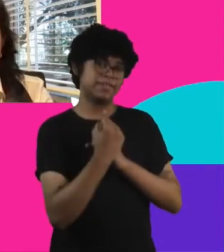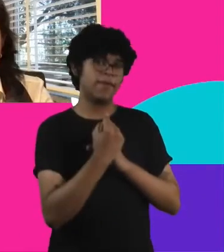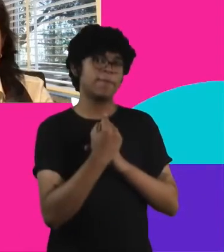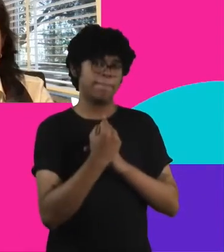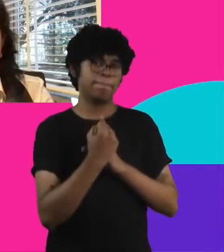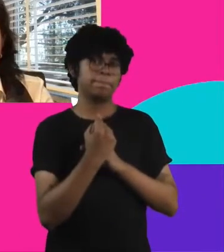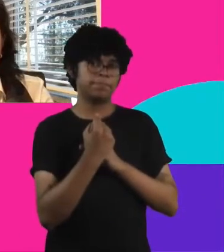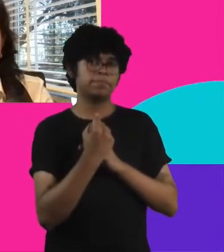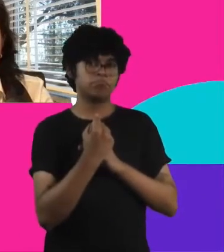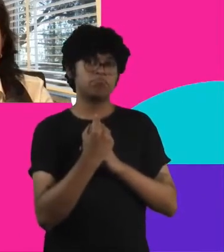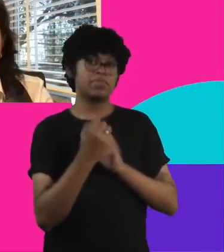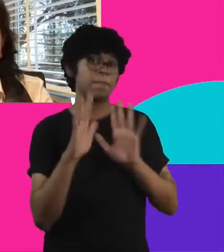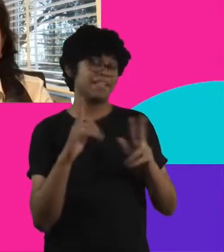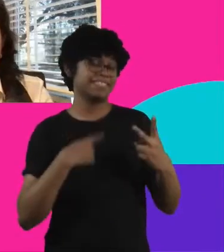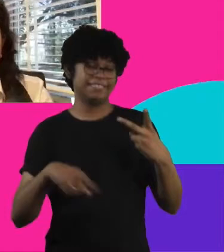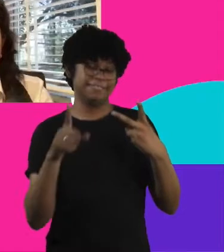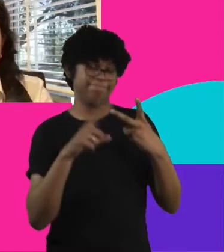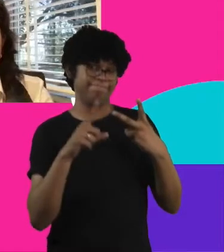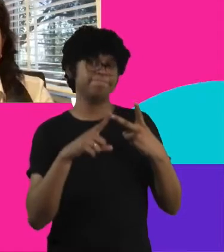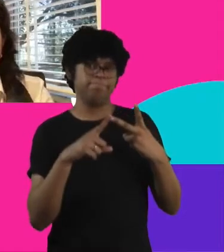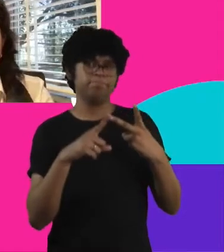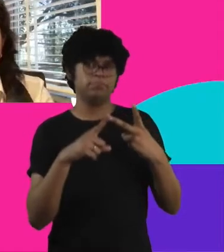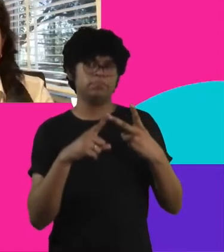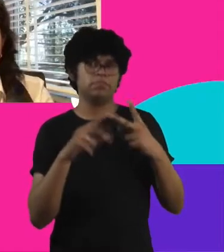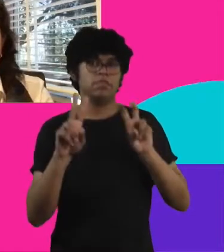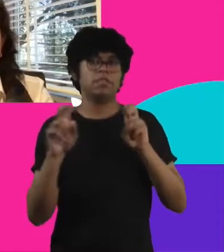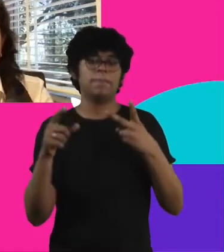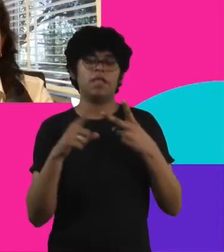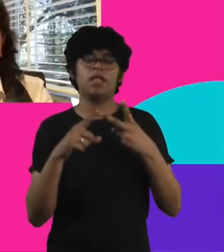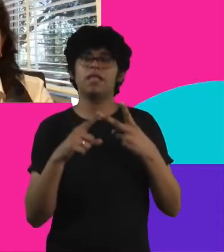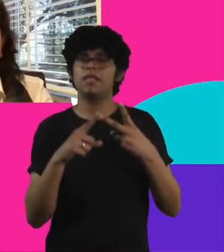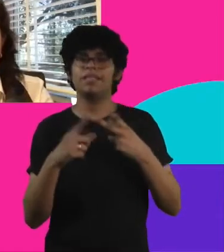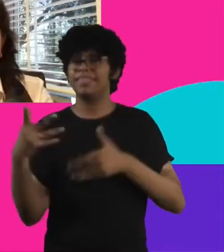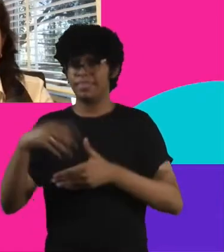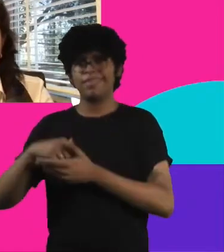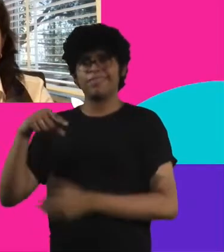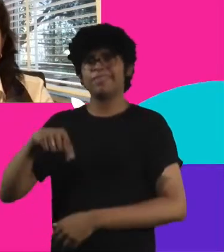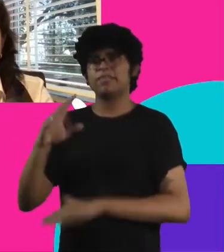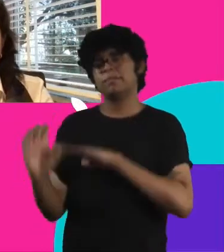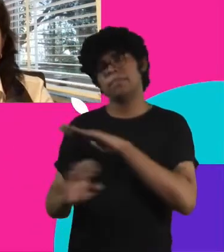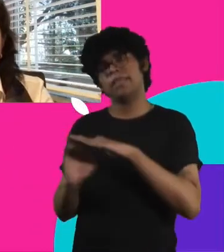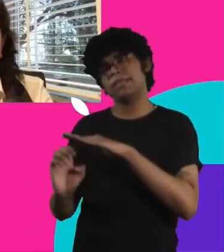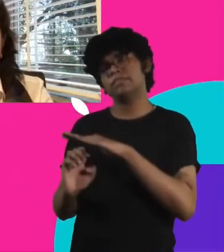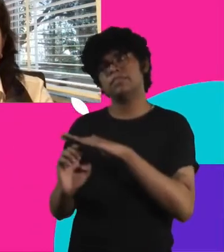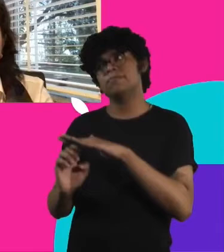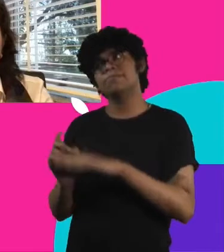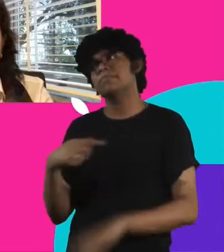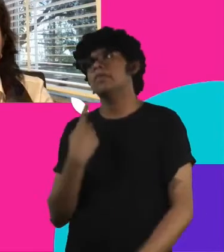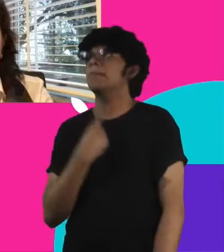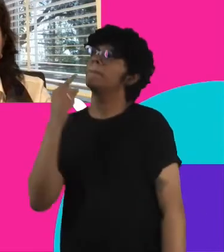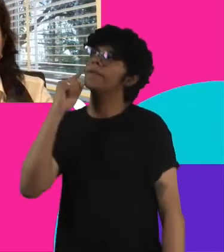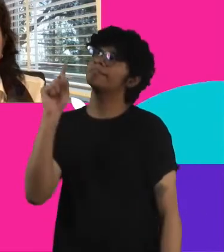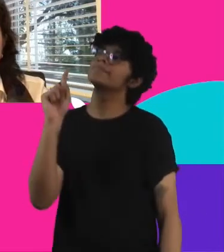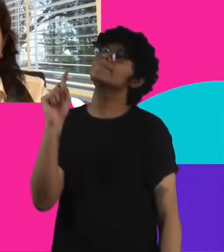o segundo ponto da minha fala, que eu gostaria de trazer, que é dentro da nossa própria empresa. Porque quando a gente pensa, né, poxa,